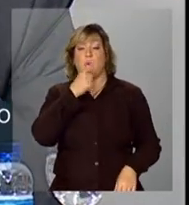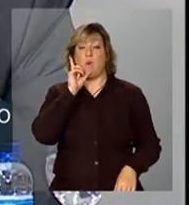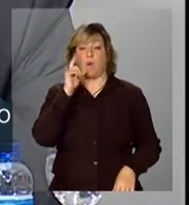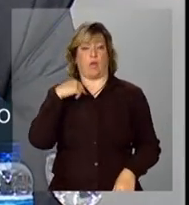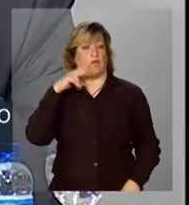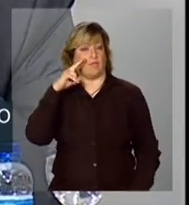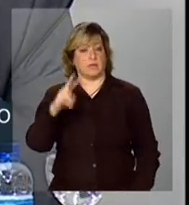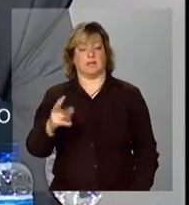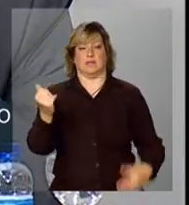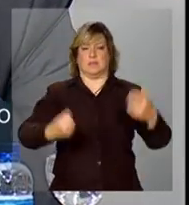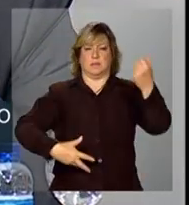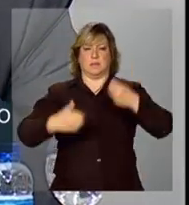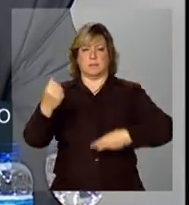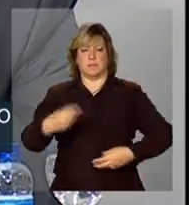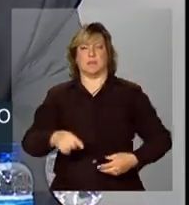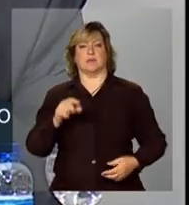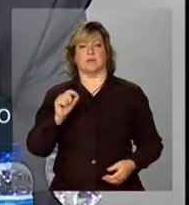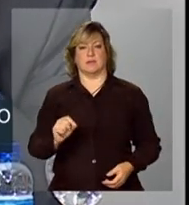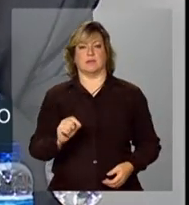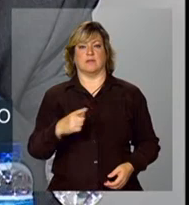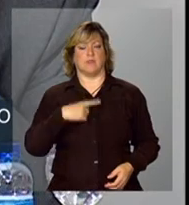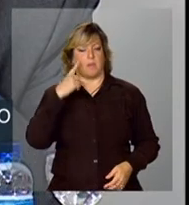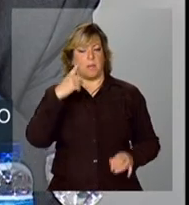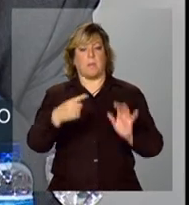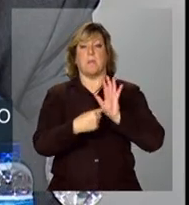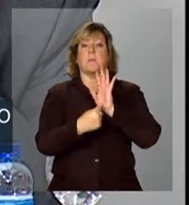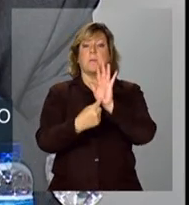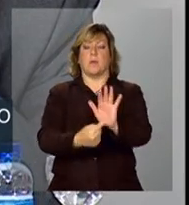apresentação do Rally do Boi,